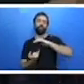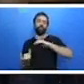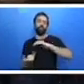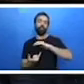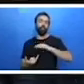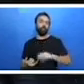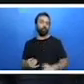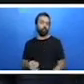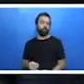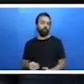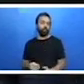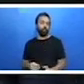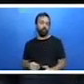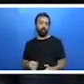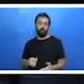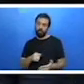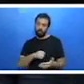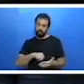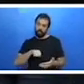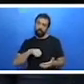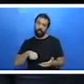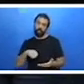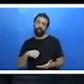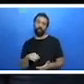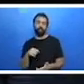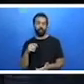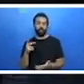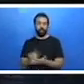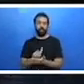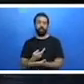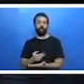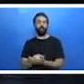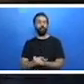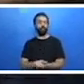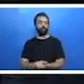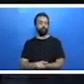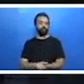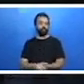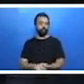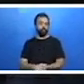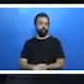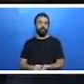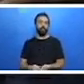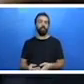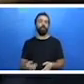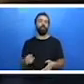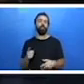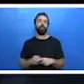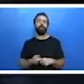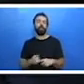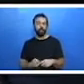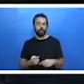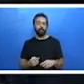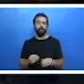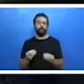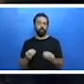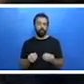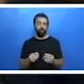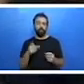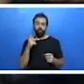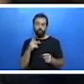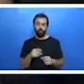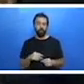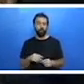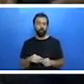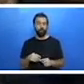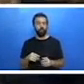de uma forma escrita, grafado errado, tá bom? Então, mas é porque faz parte da maneira como ele é